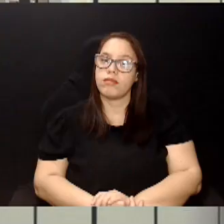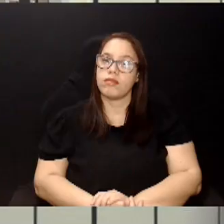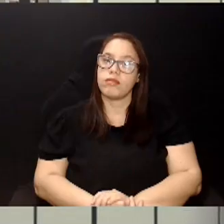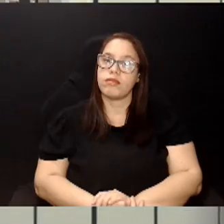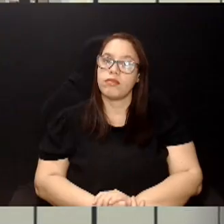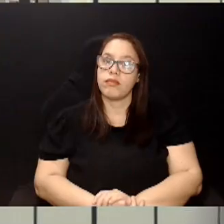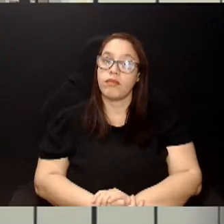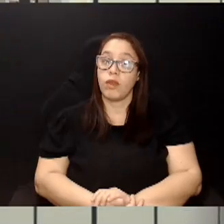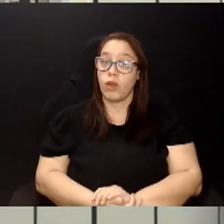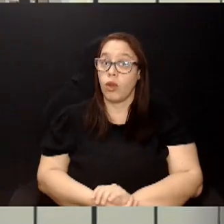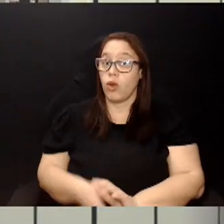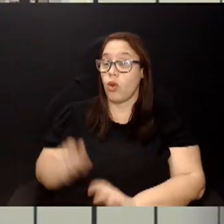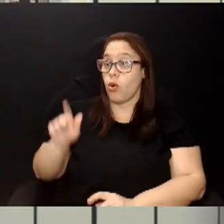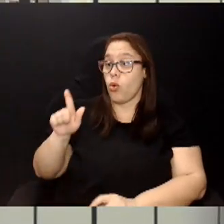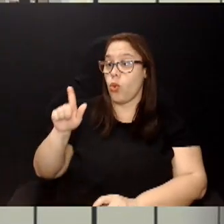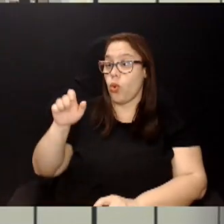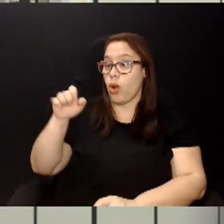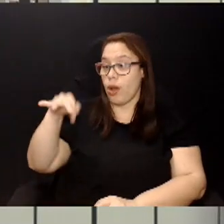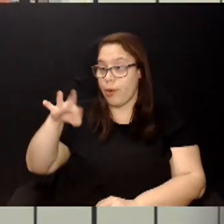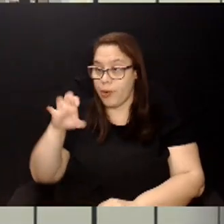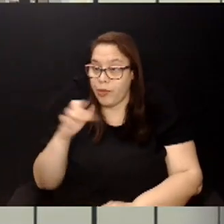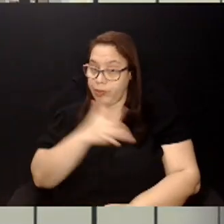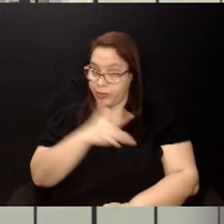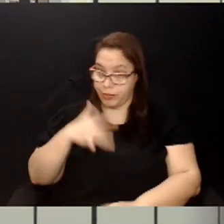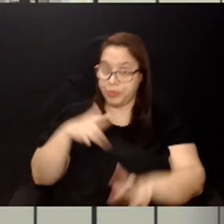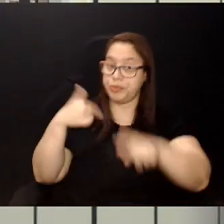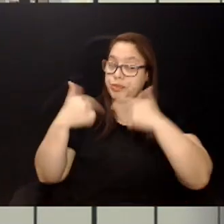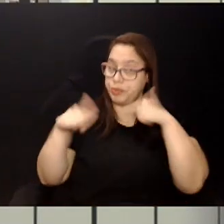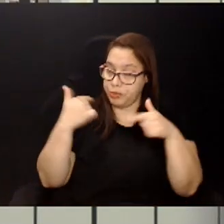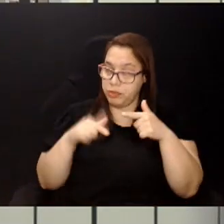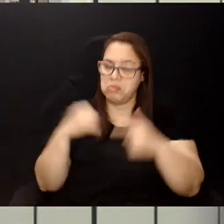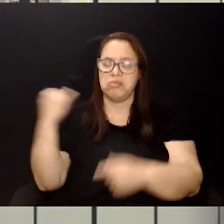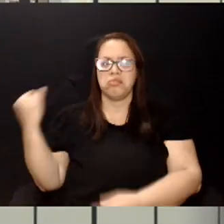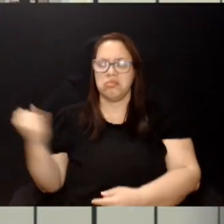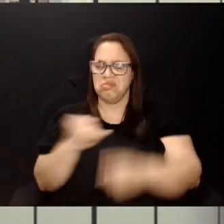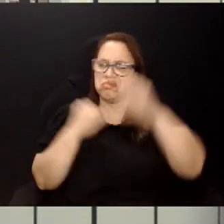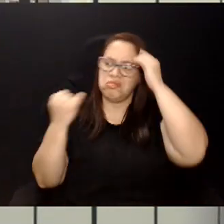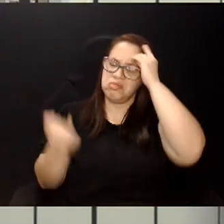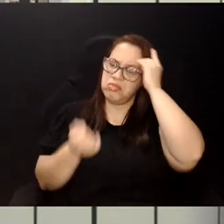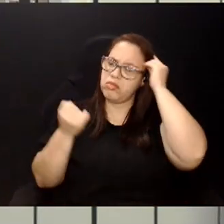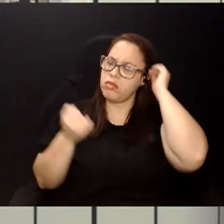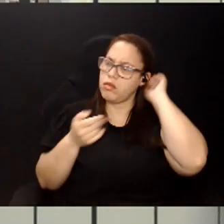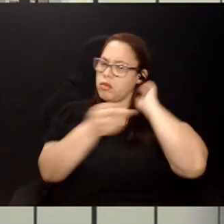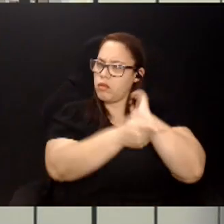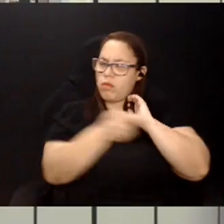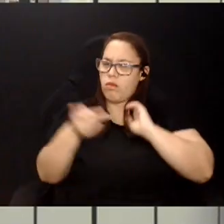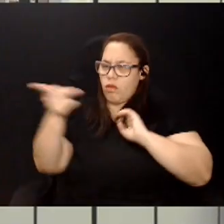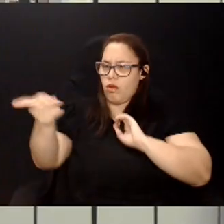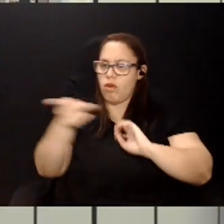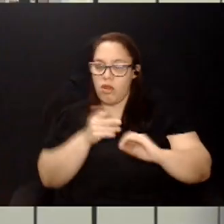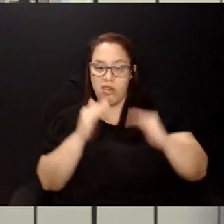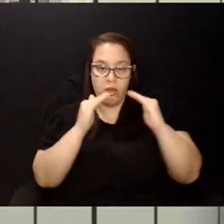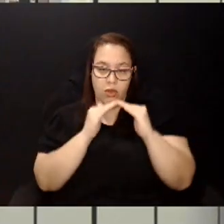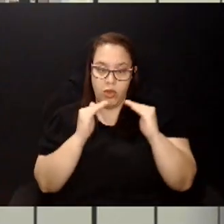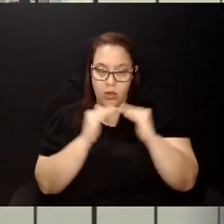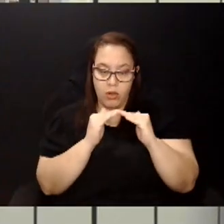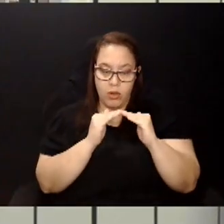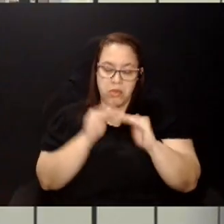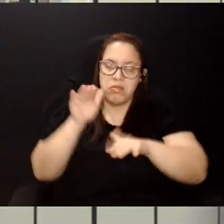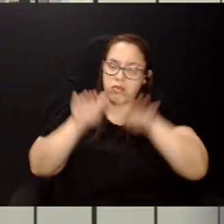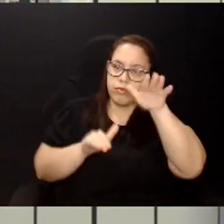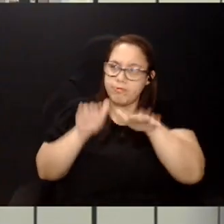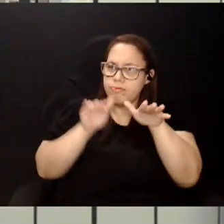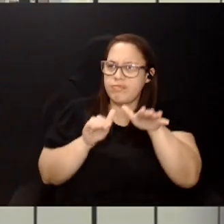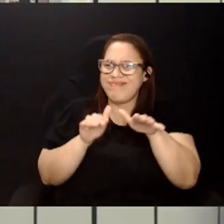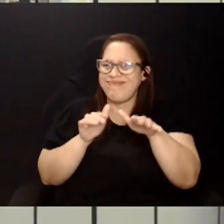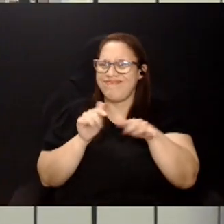Os agentes de saúde realizam um trabalho fundamental nas visitas domiciliares. Mas muita gente ainda fica